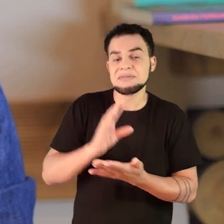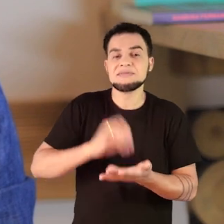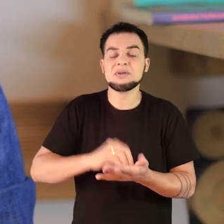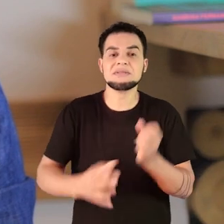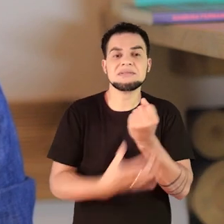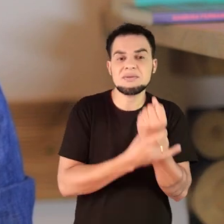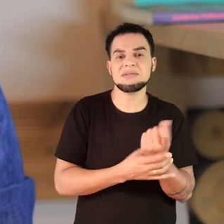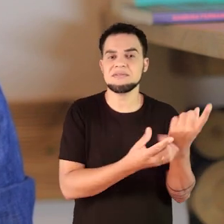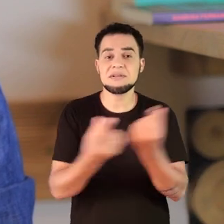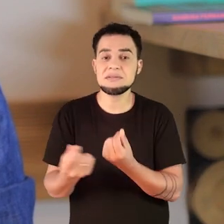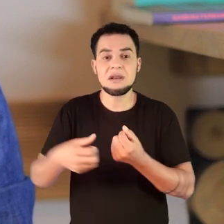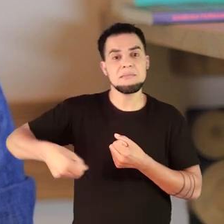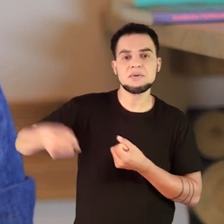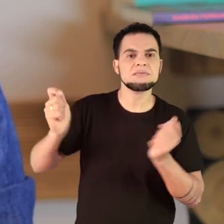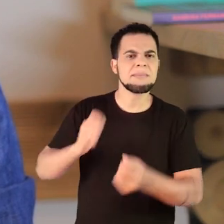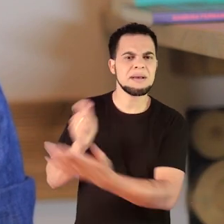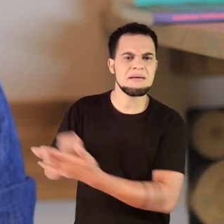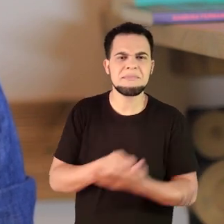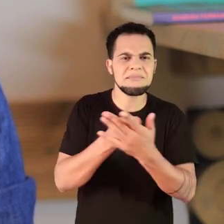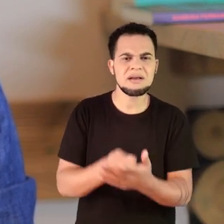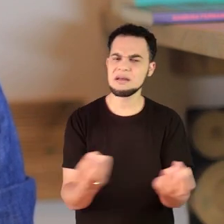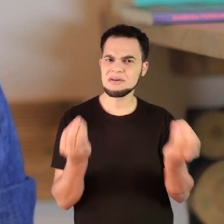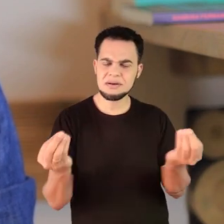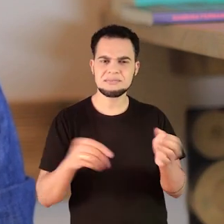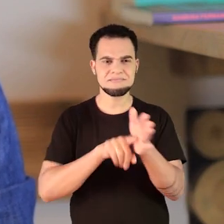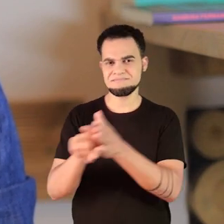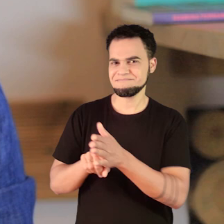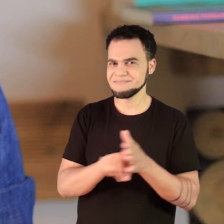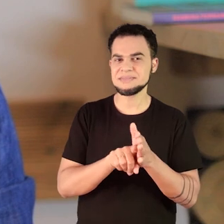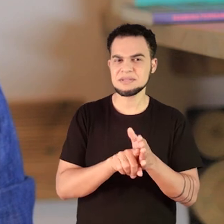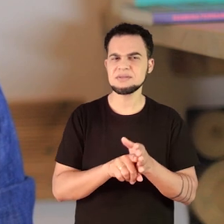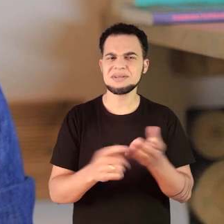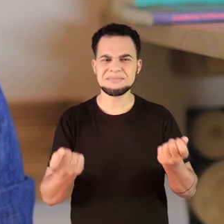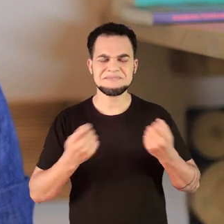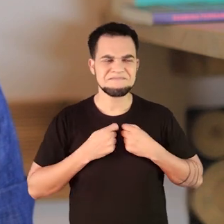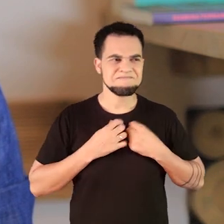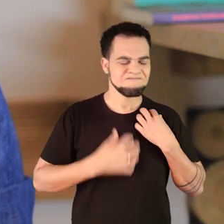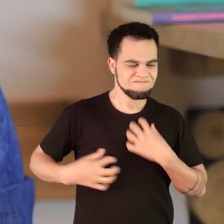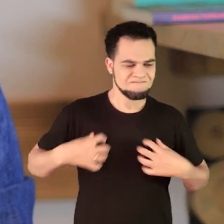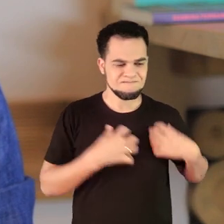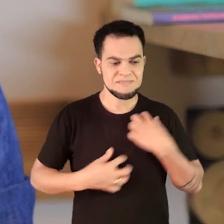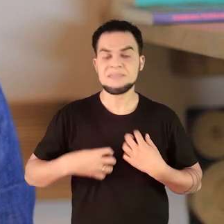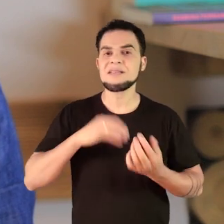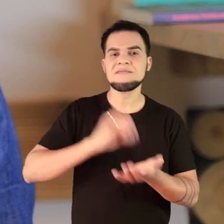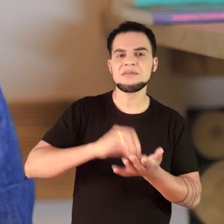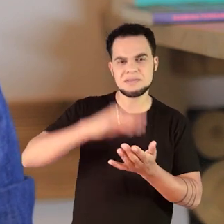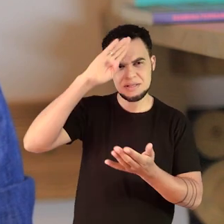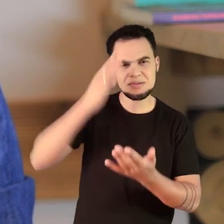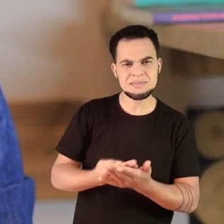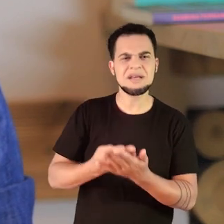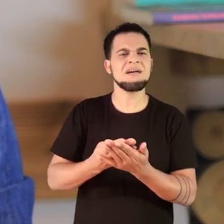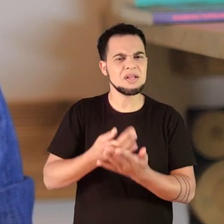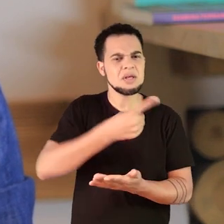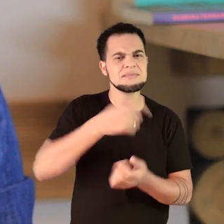financeira, já que as bolsas mal dão para pagar as contas, quem dirá a pesquisa, o que mais me bate forte é a falta de credibilidade e